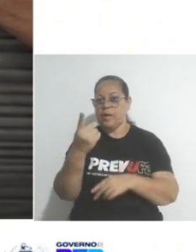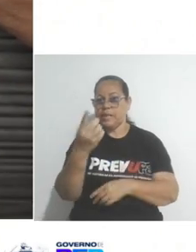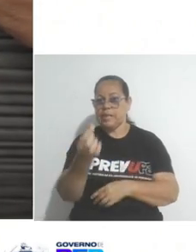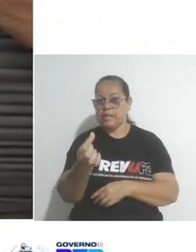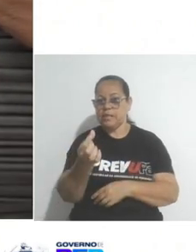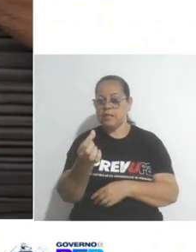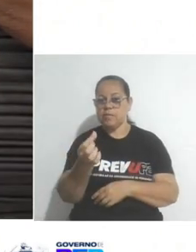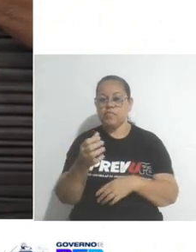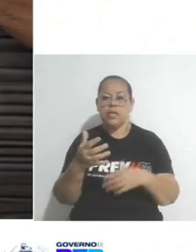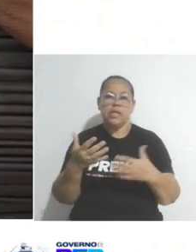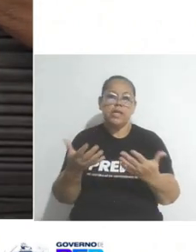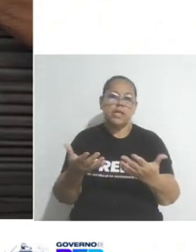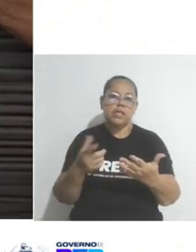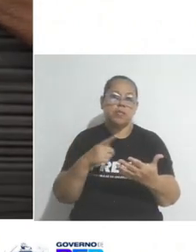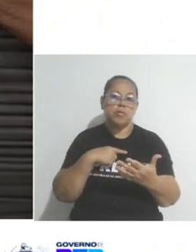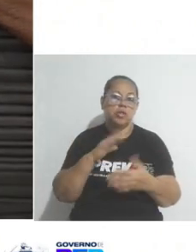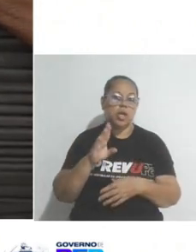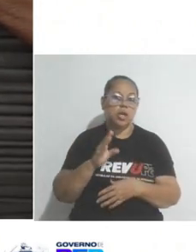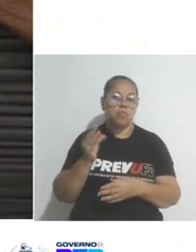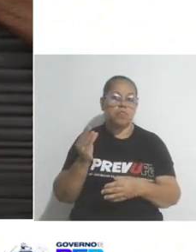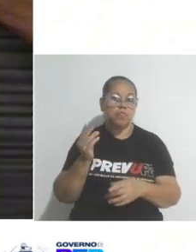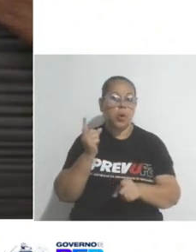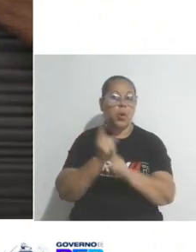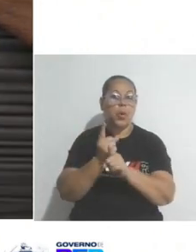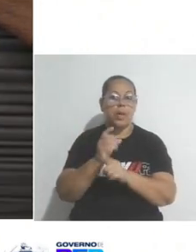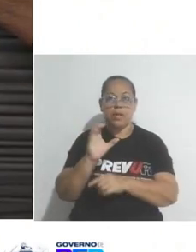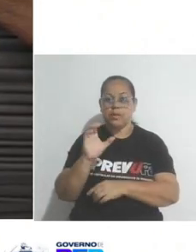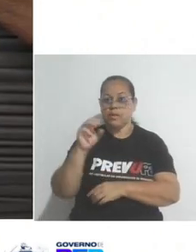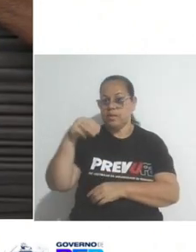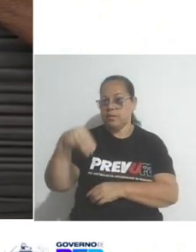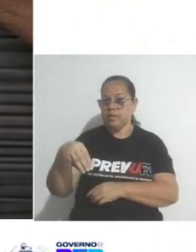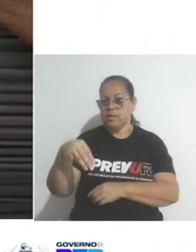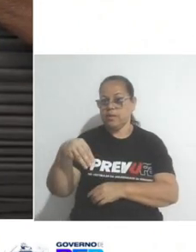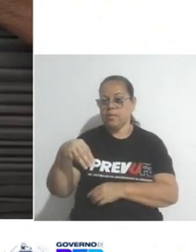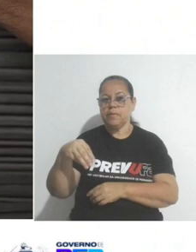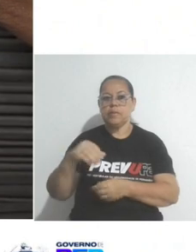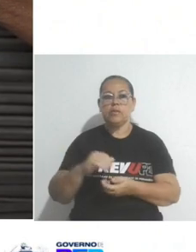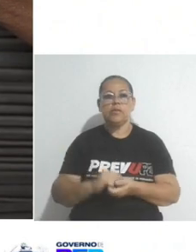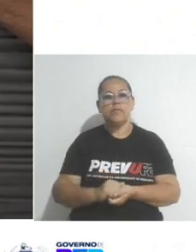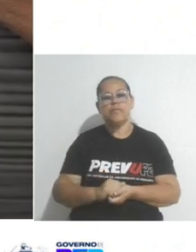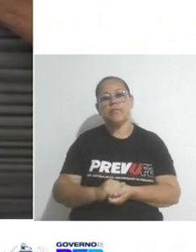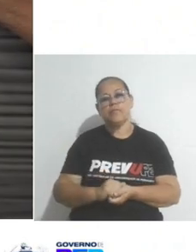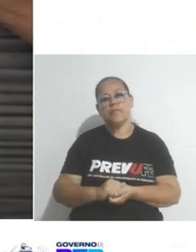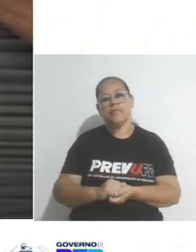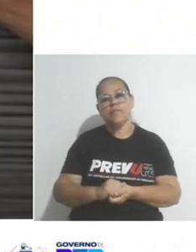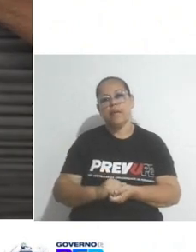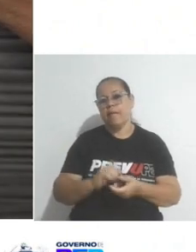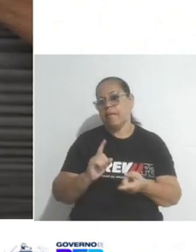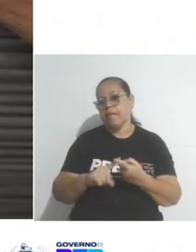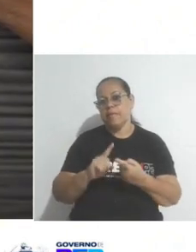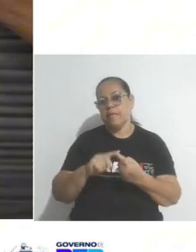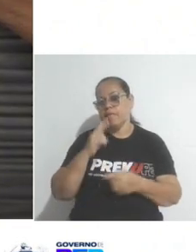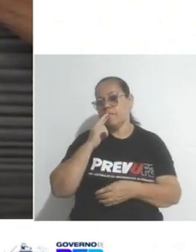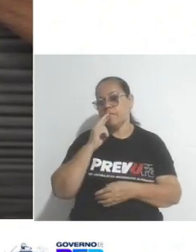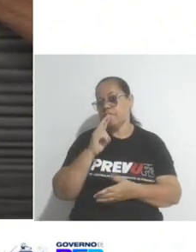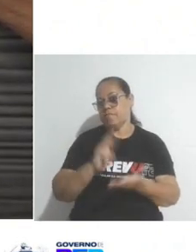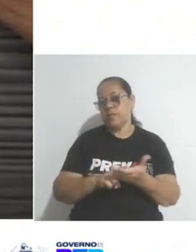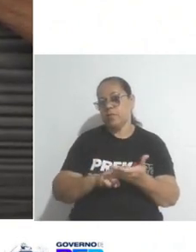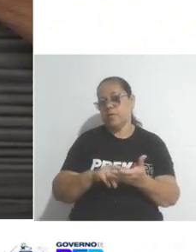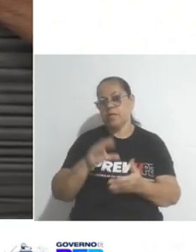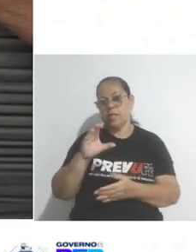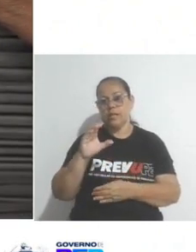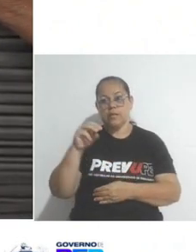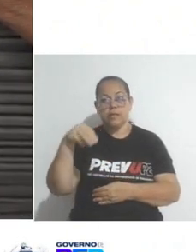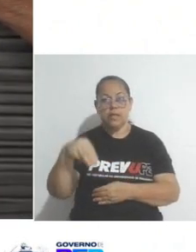como eu já estou trabalhando com centímetro esse meu dado em centímetro então aqui também vai ser um resultado em centímetro